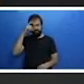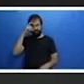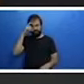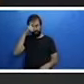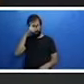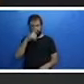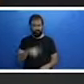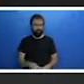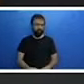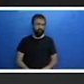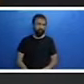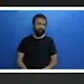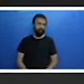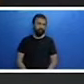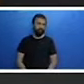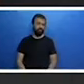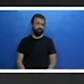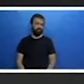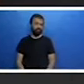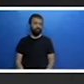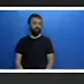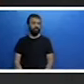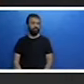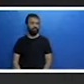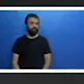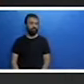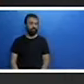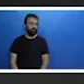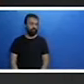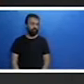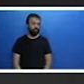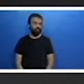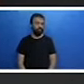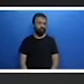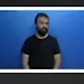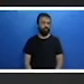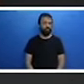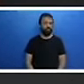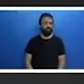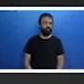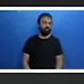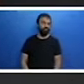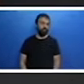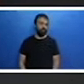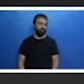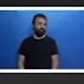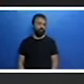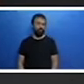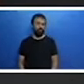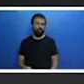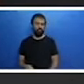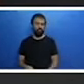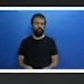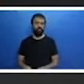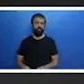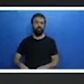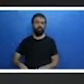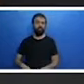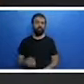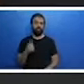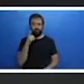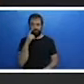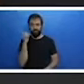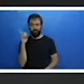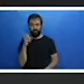conseguir essa aqui é um pouquinho complicada eu vou jogar bola de novo com a minha cabeça e vou tentar acertar com meu calcanhar